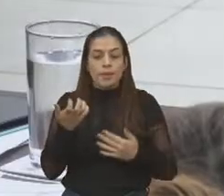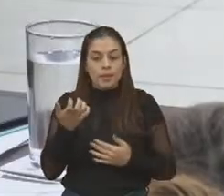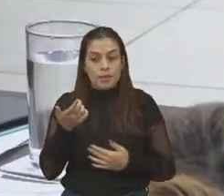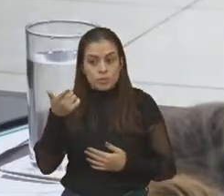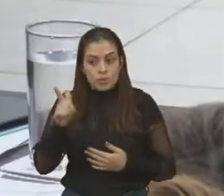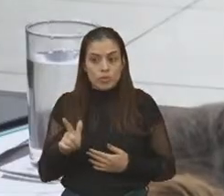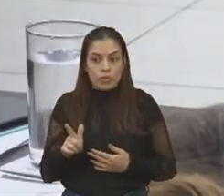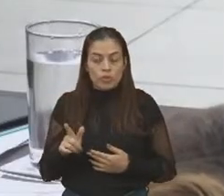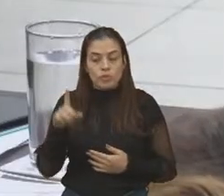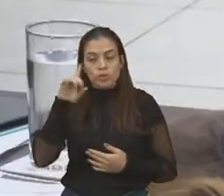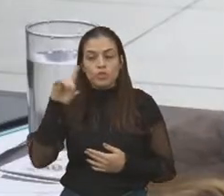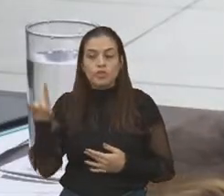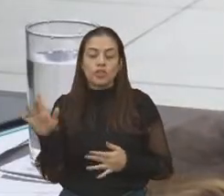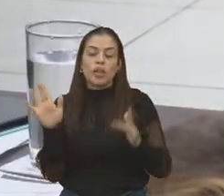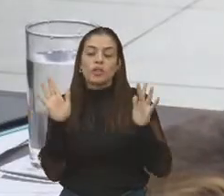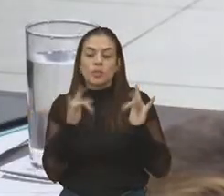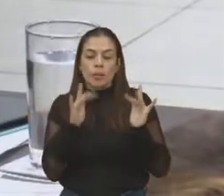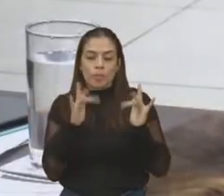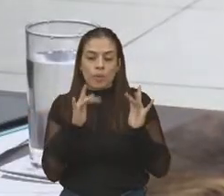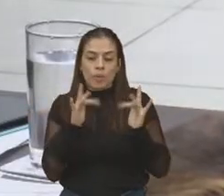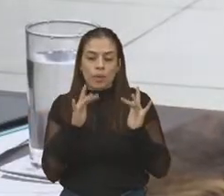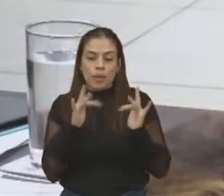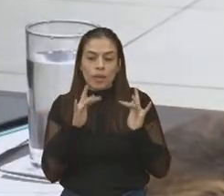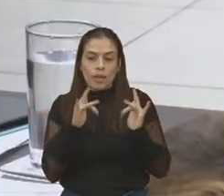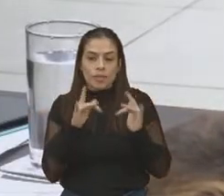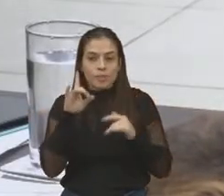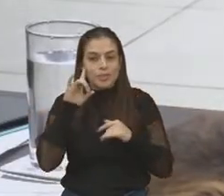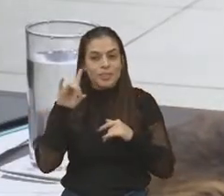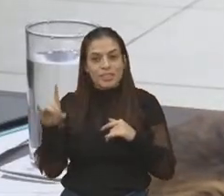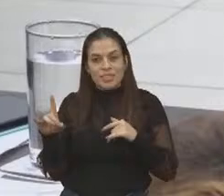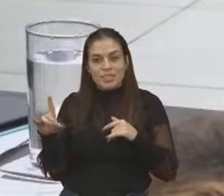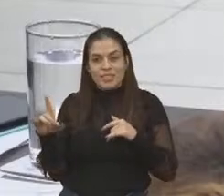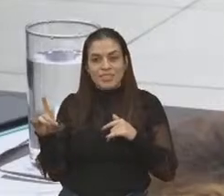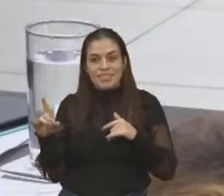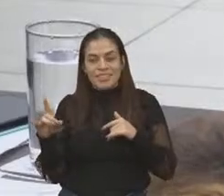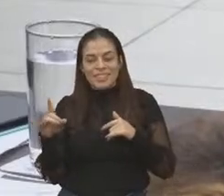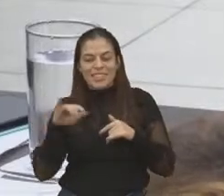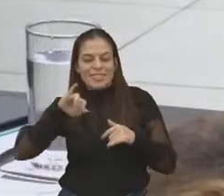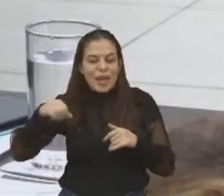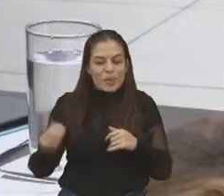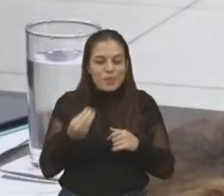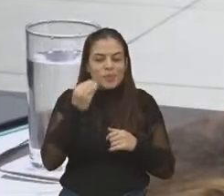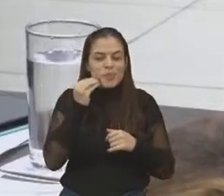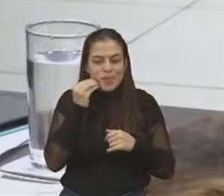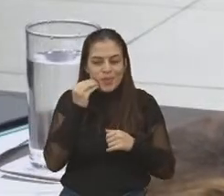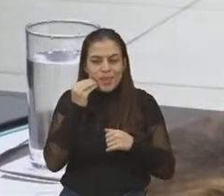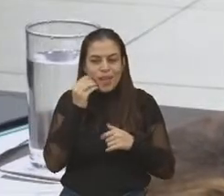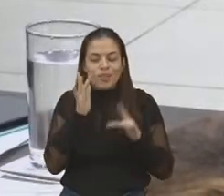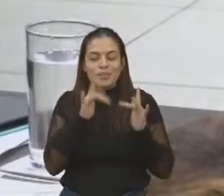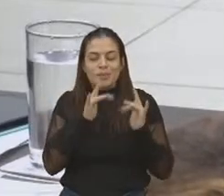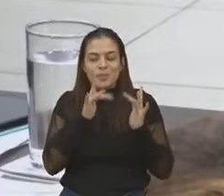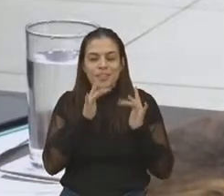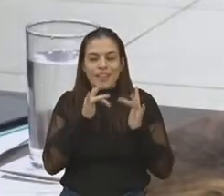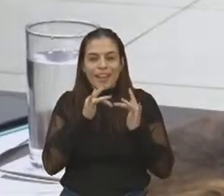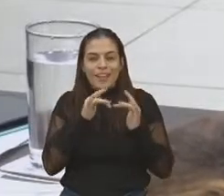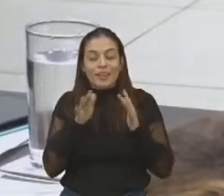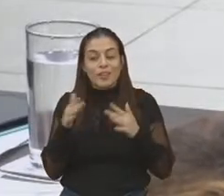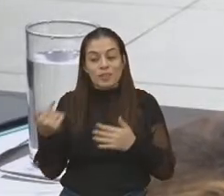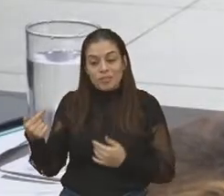vez que é dia das namoradas e namorados, dia de curtir com a namorada, a gente está aqui na audiência pública, porque a gente